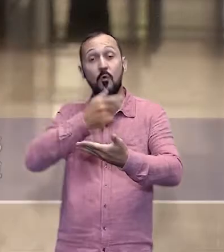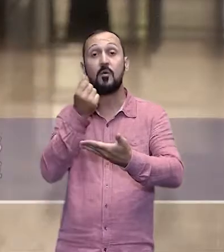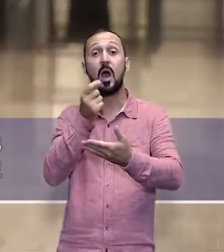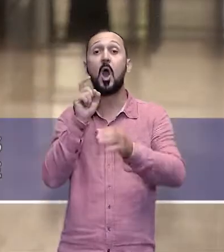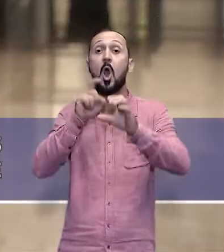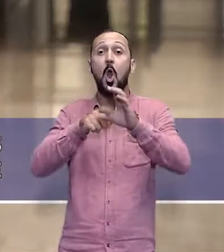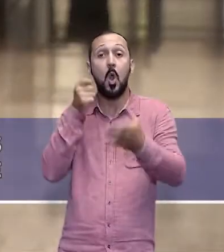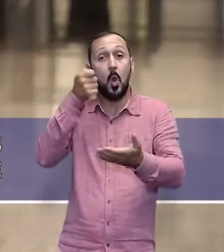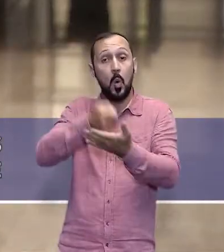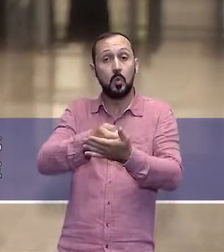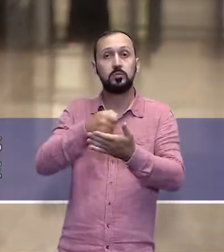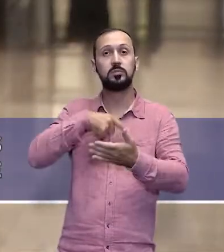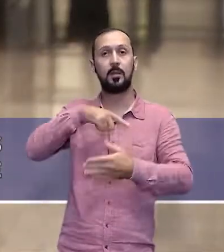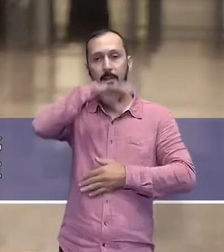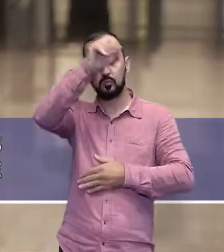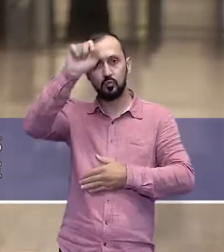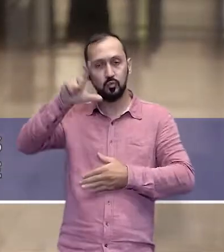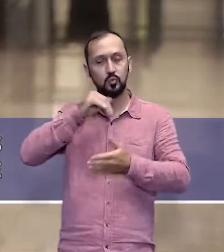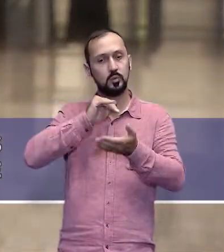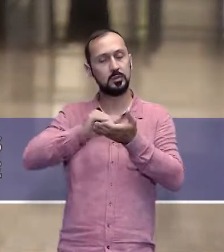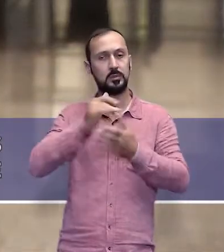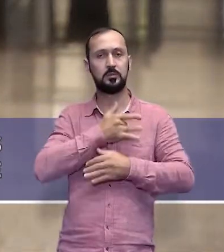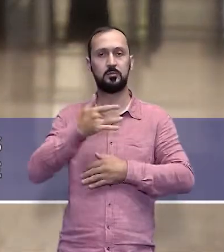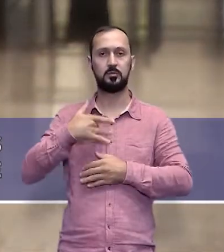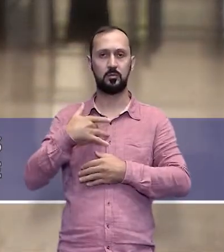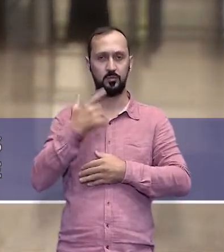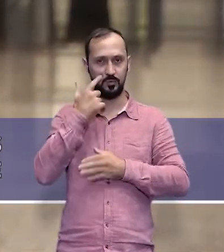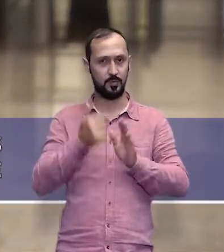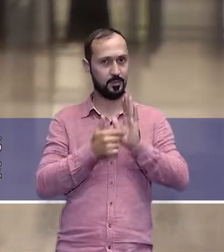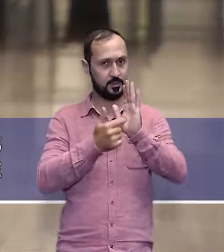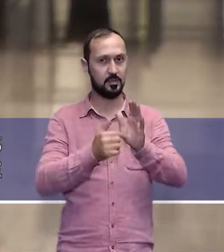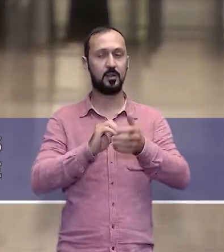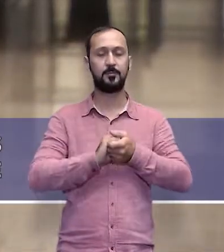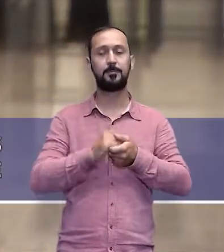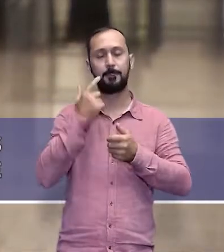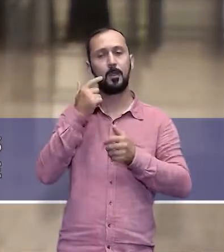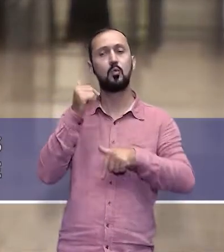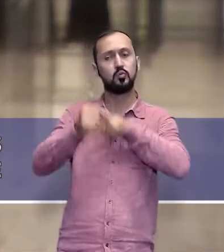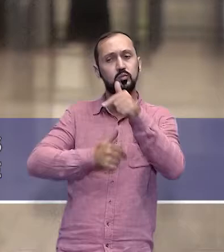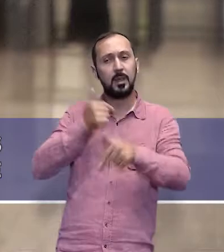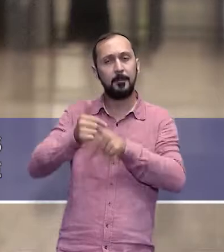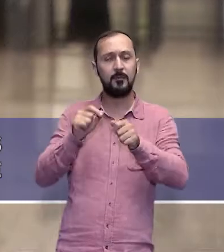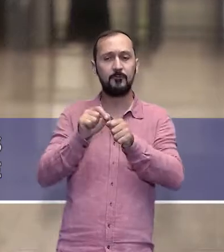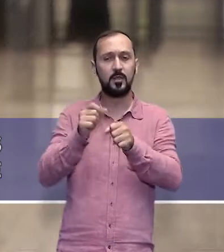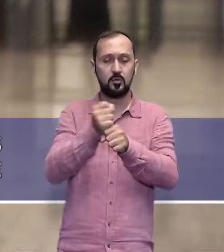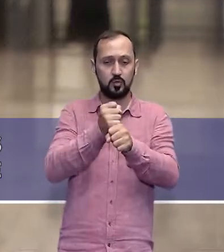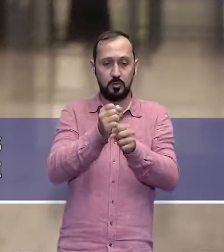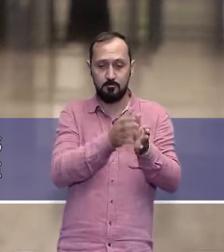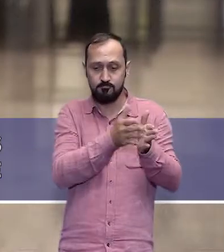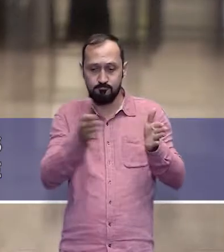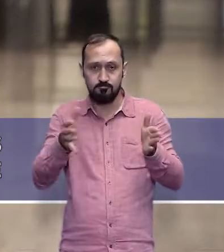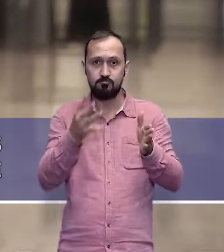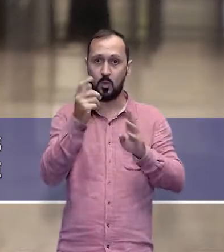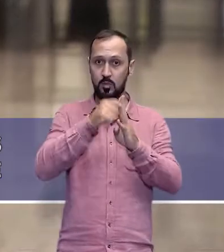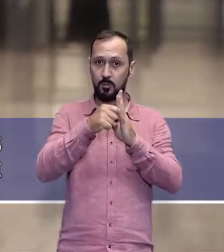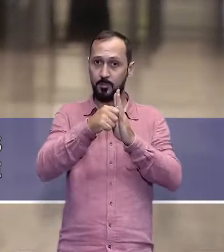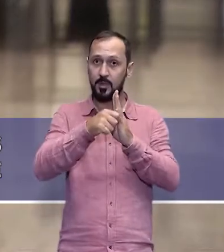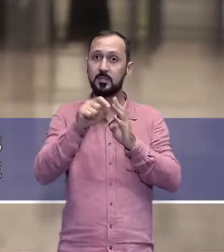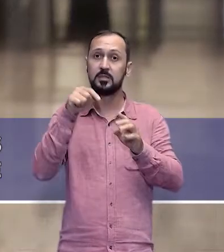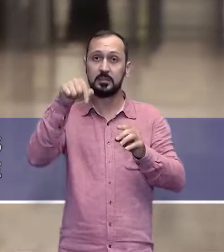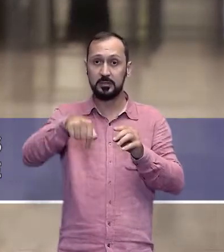da Secretaria de Saúde do Estado. O encontro foi pautado pelas atividades desempenhadas pela pastas no último quadrimestre